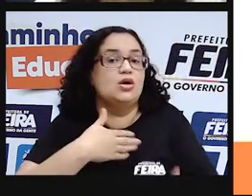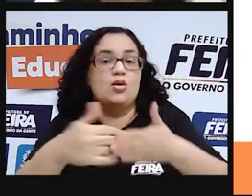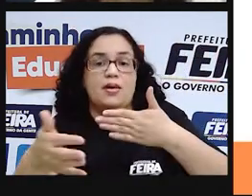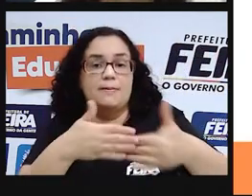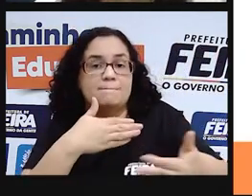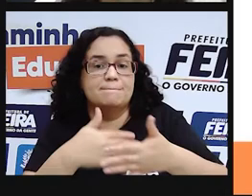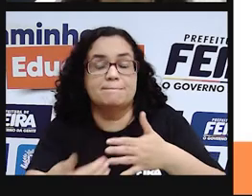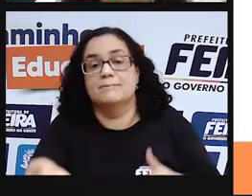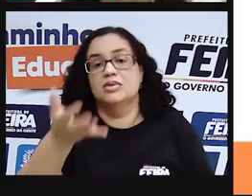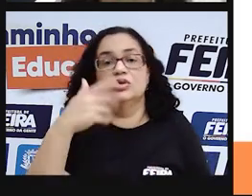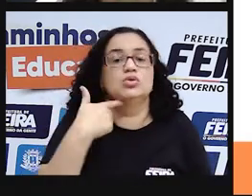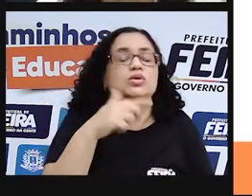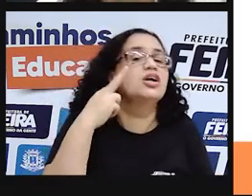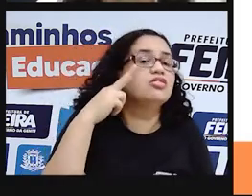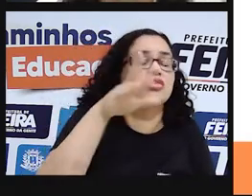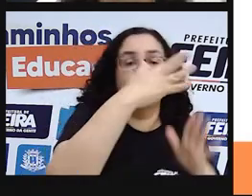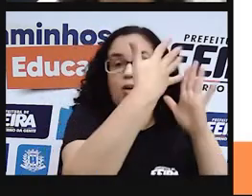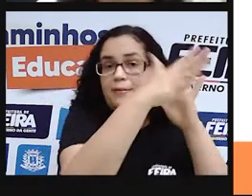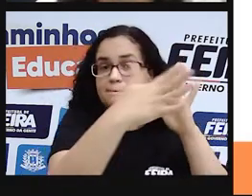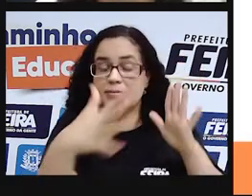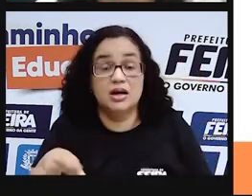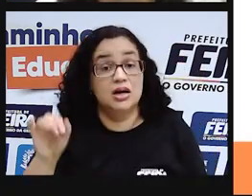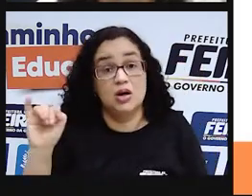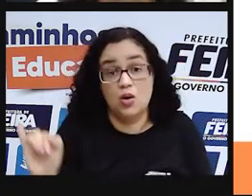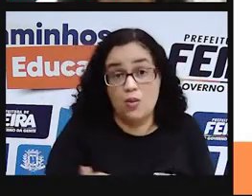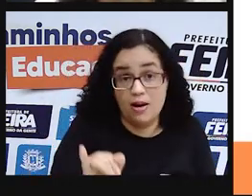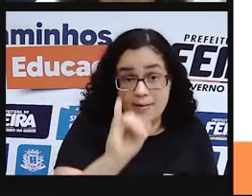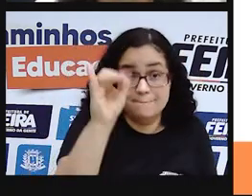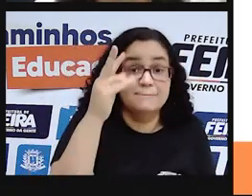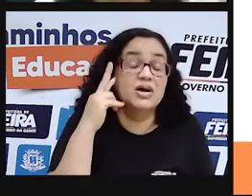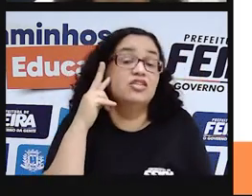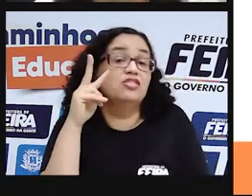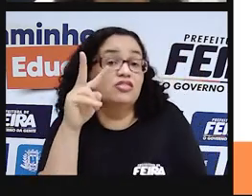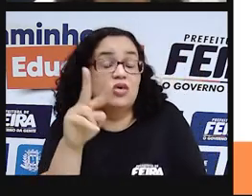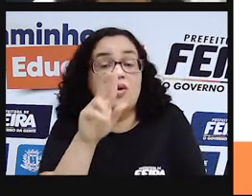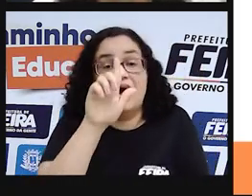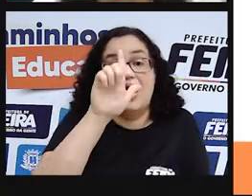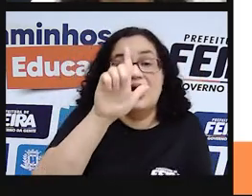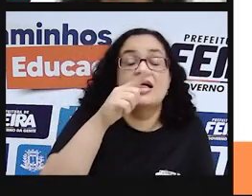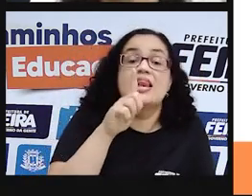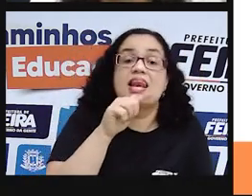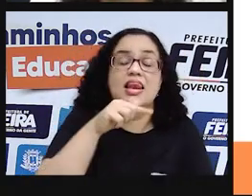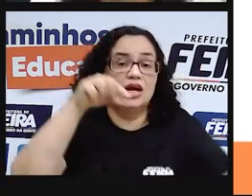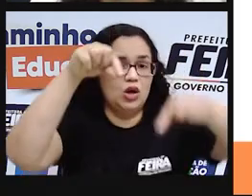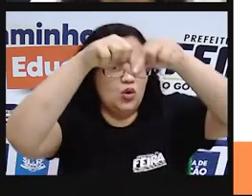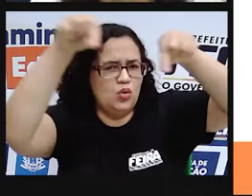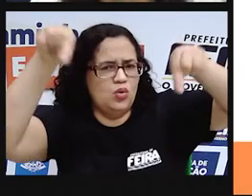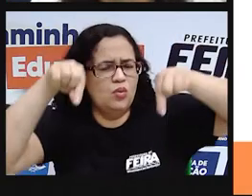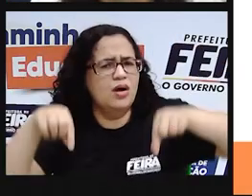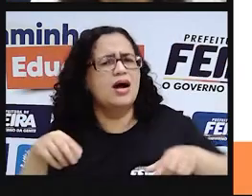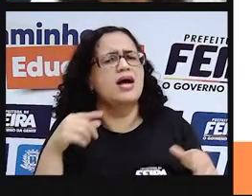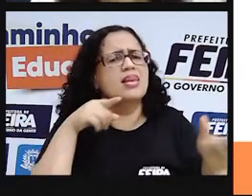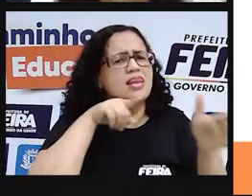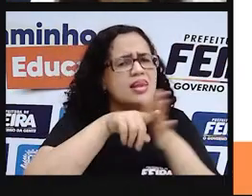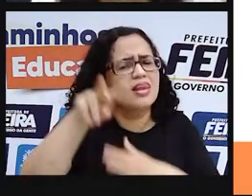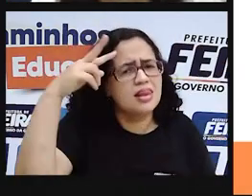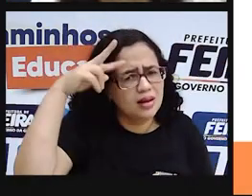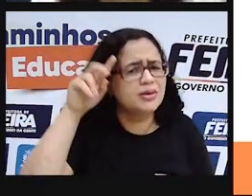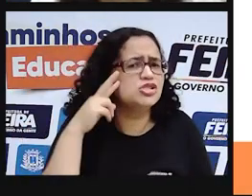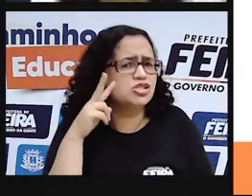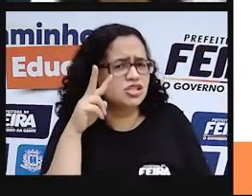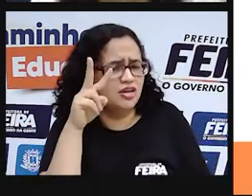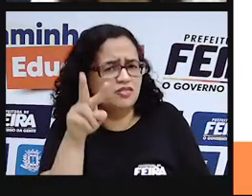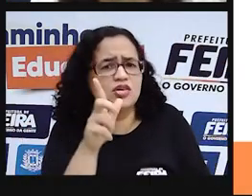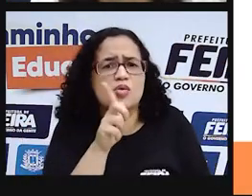se importa se ele nunca Vilmar né é importante aqui ele já viu a lagoa E aí lembra que a própria perguntou se você já